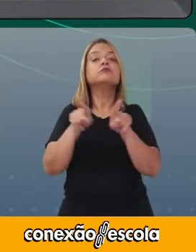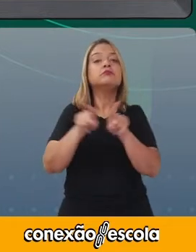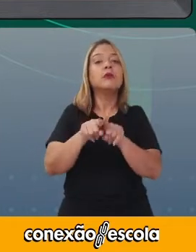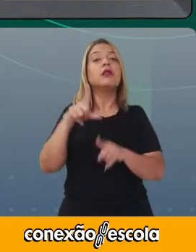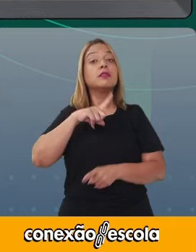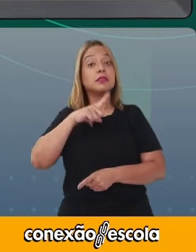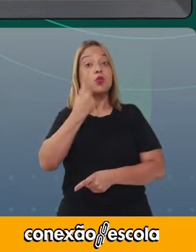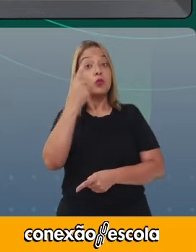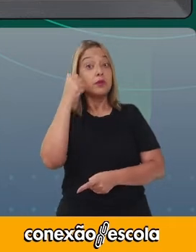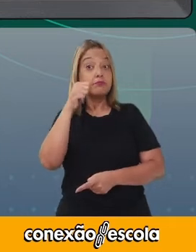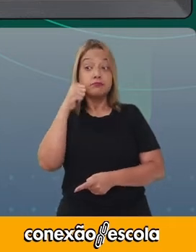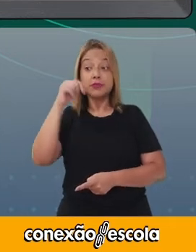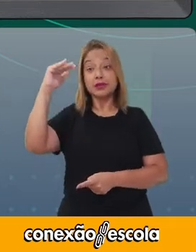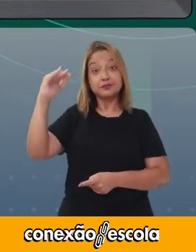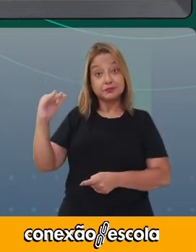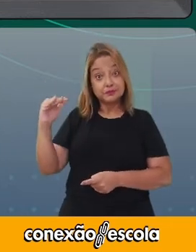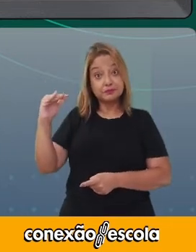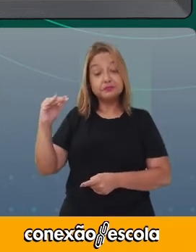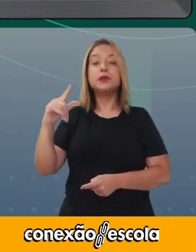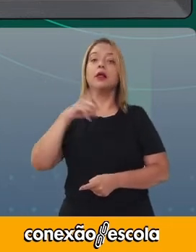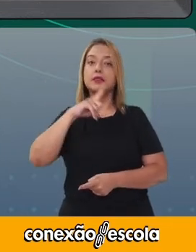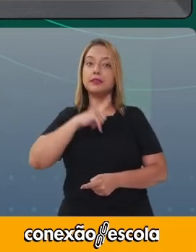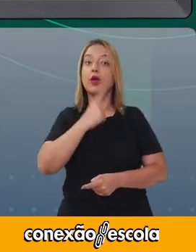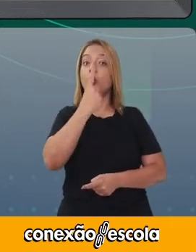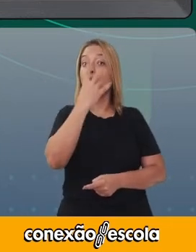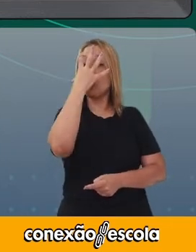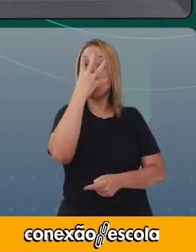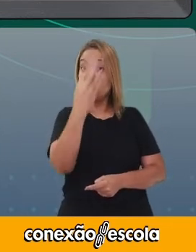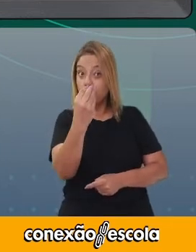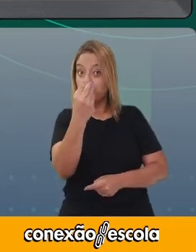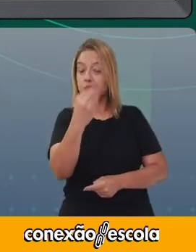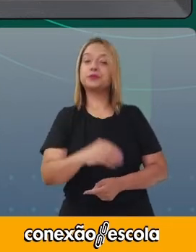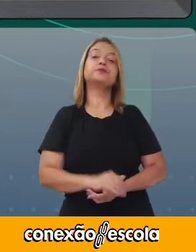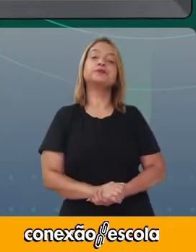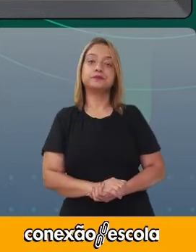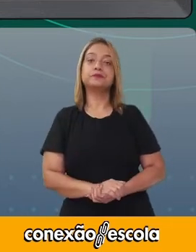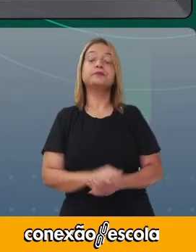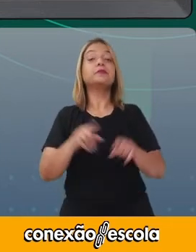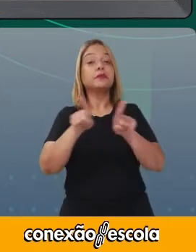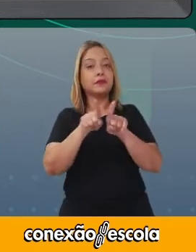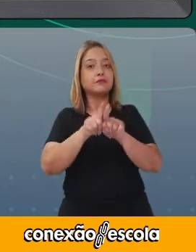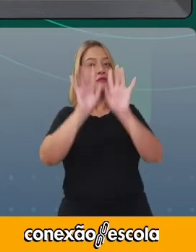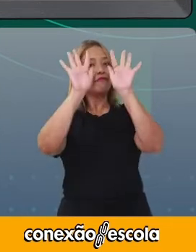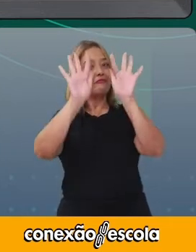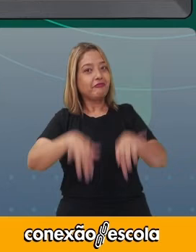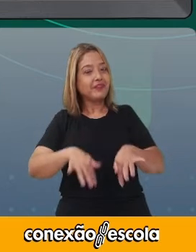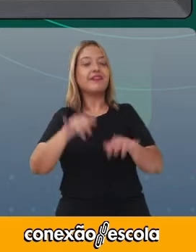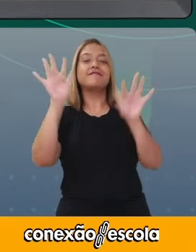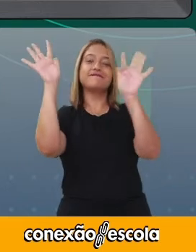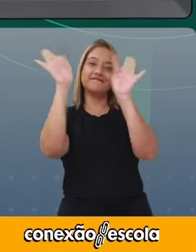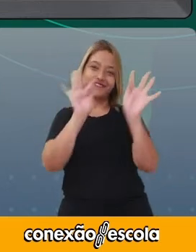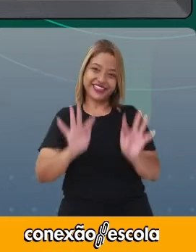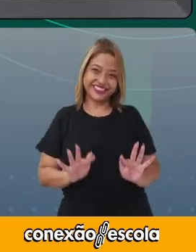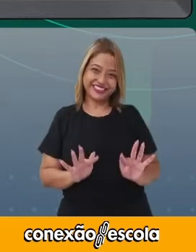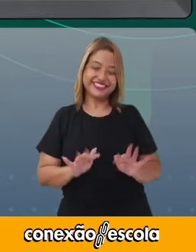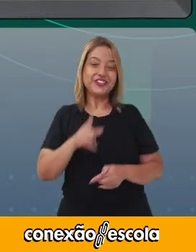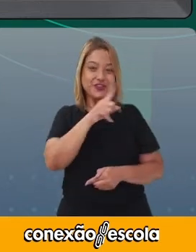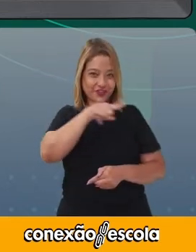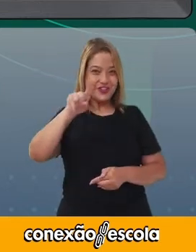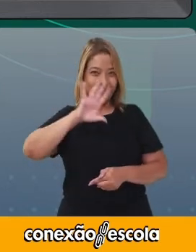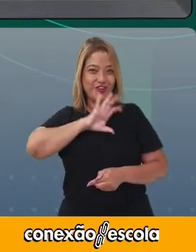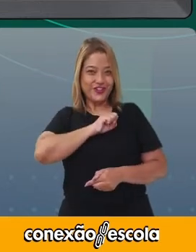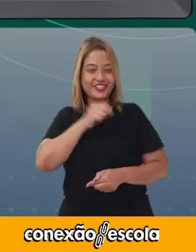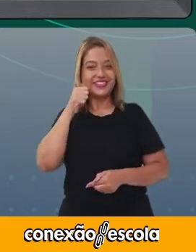uma menina, tem um lobo e tem um final feliz. Gostaram da